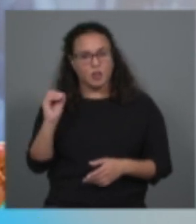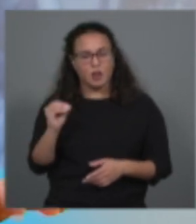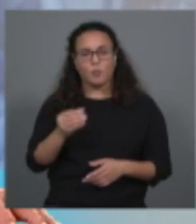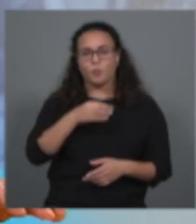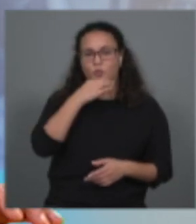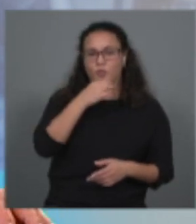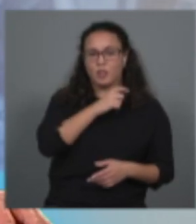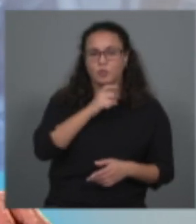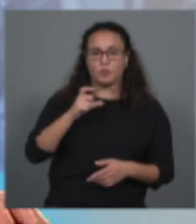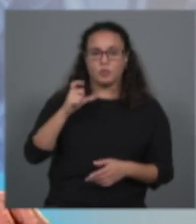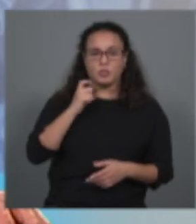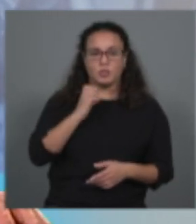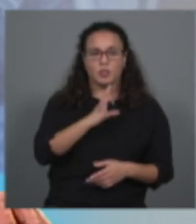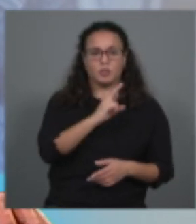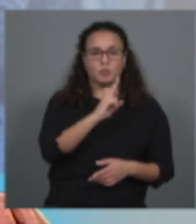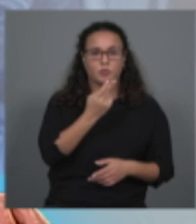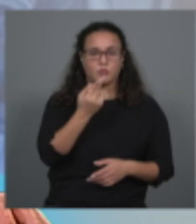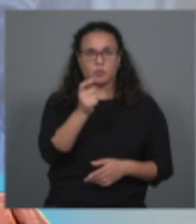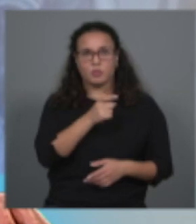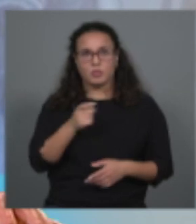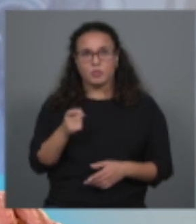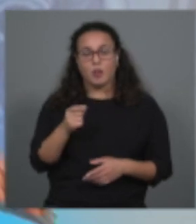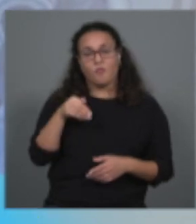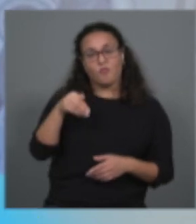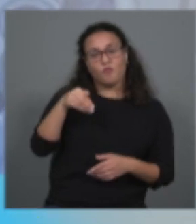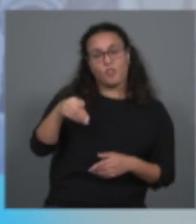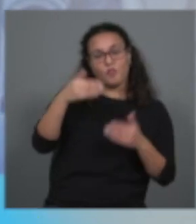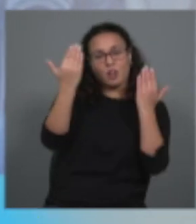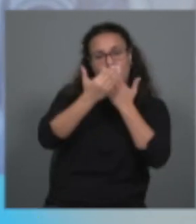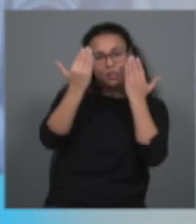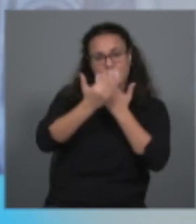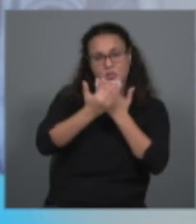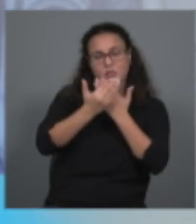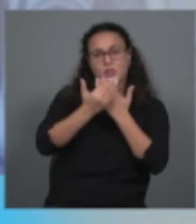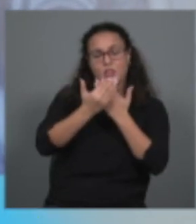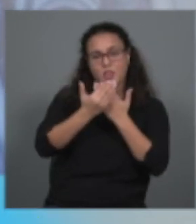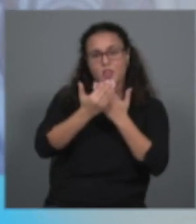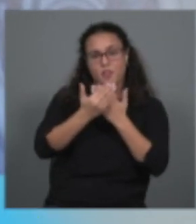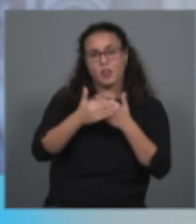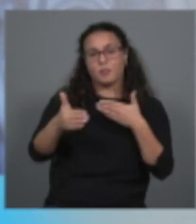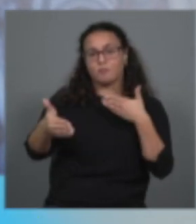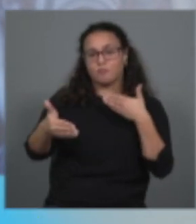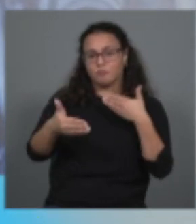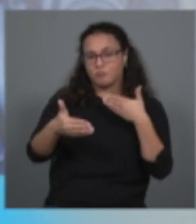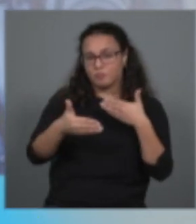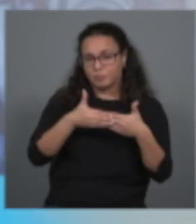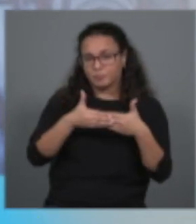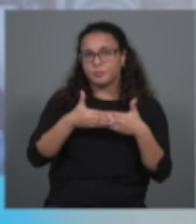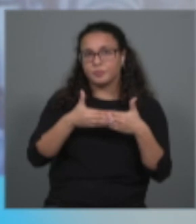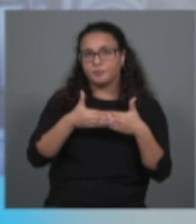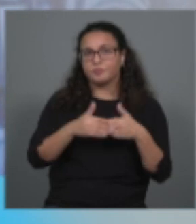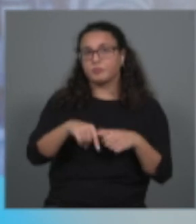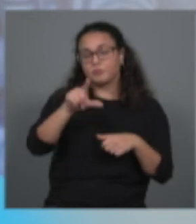deste processo diocesano que dentro de dias se vai encerrar. É também